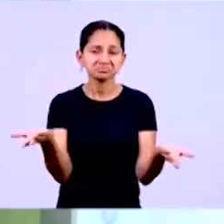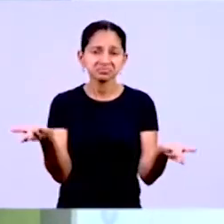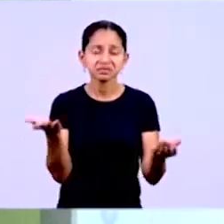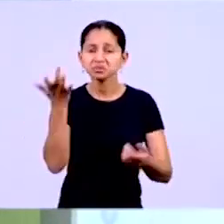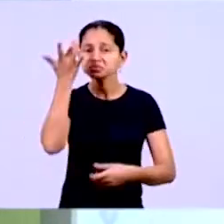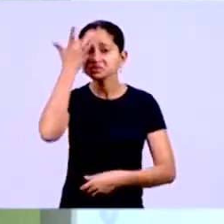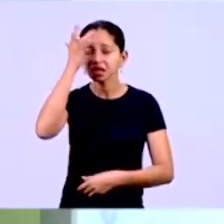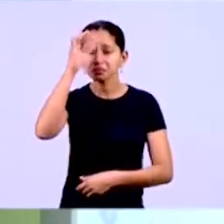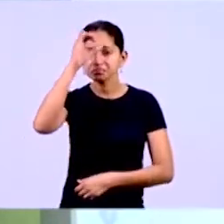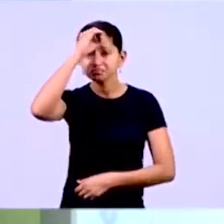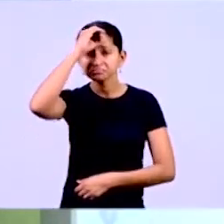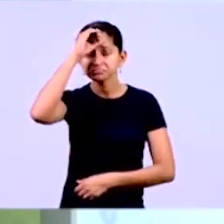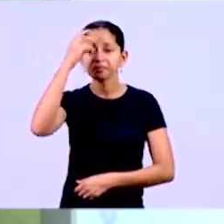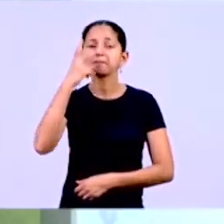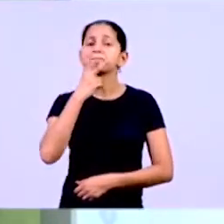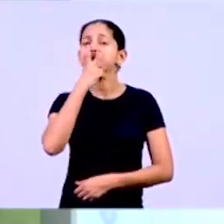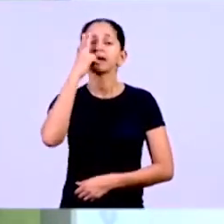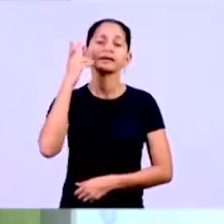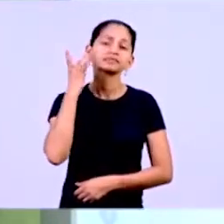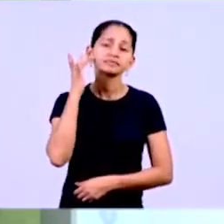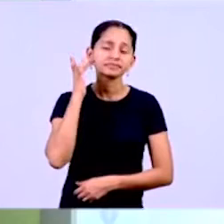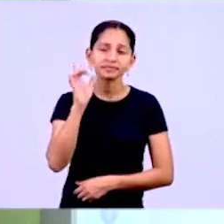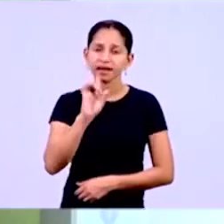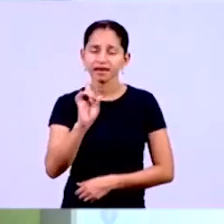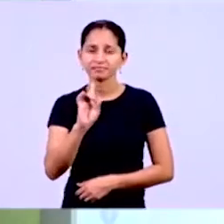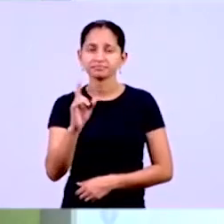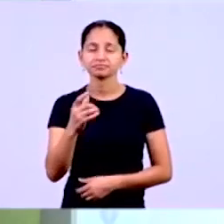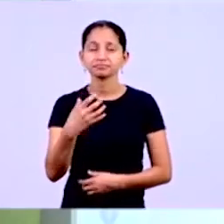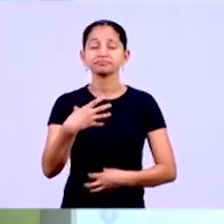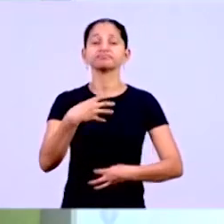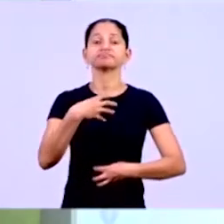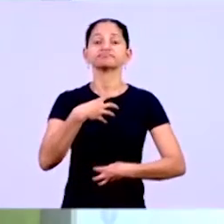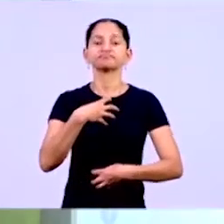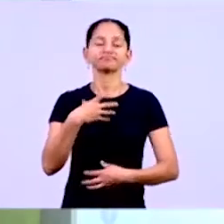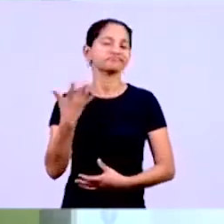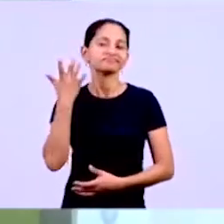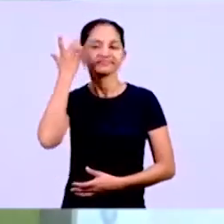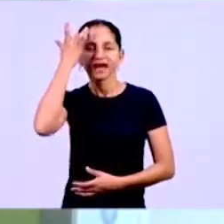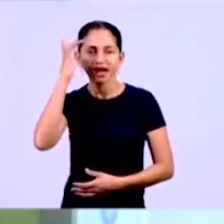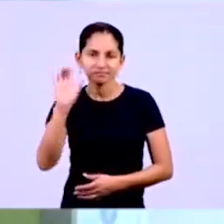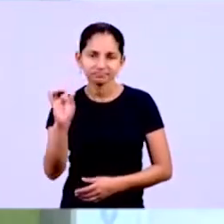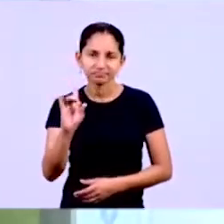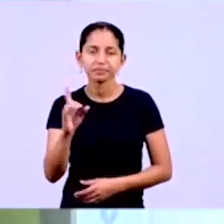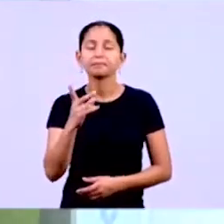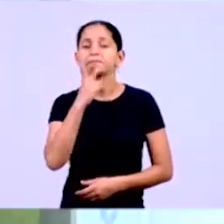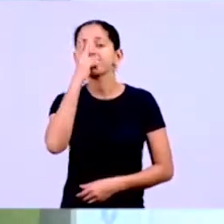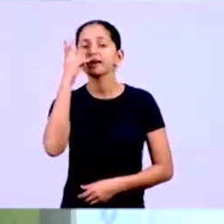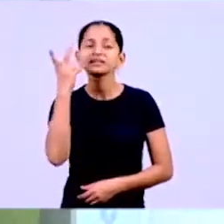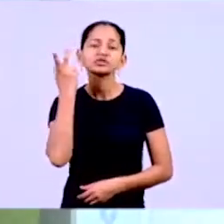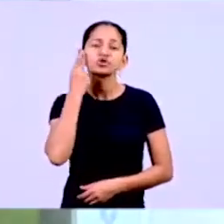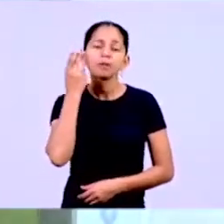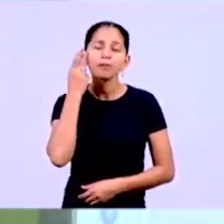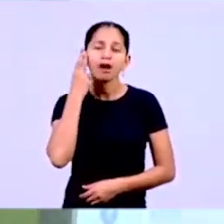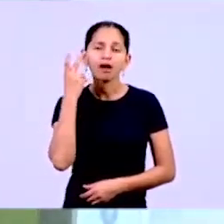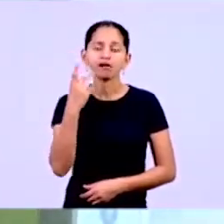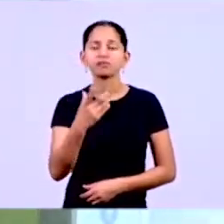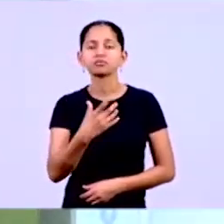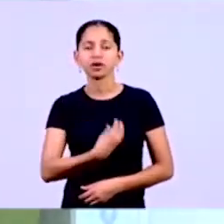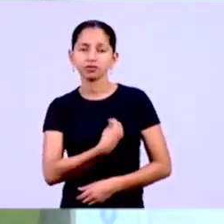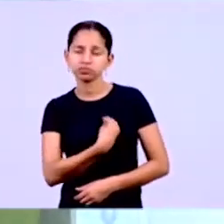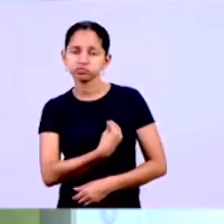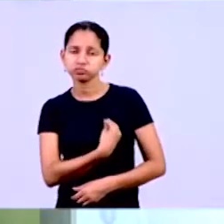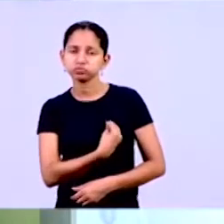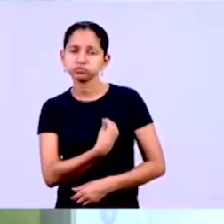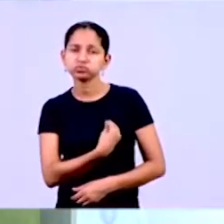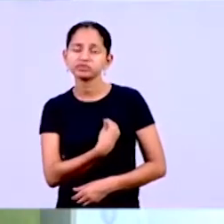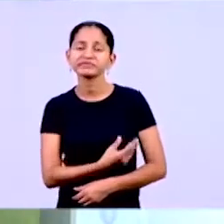sem saber que nós estamos usando a tecnologia. Essa é a grande sacada, né? Ela está cada vez se transformando mais invisível. Ela está fazendo